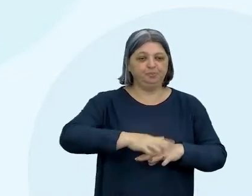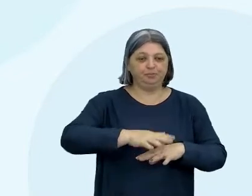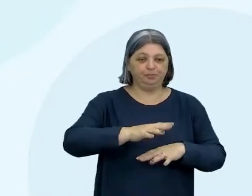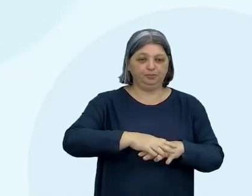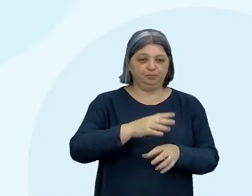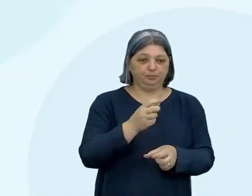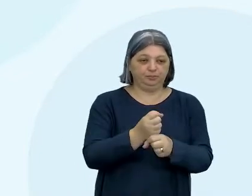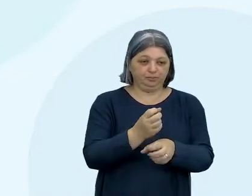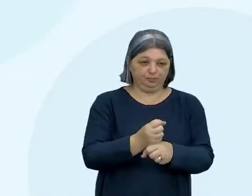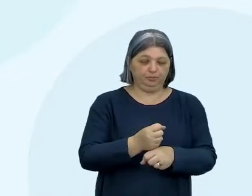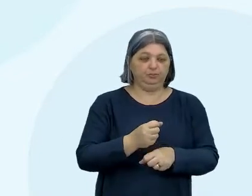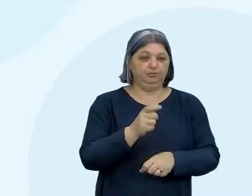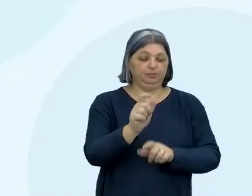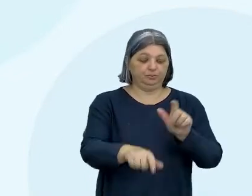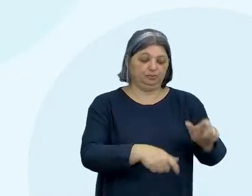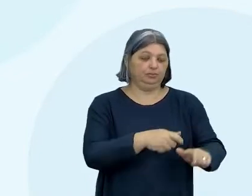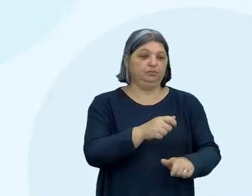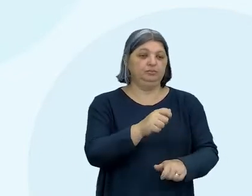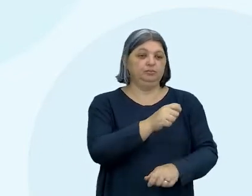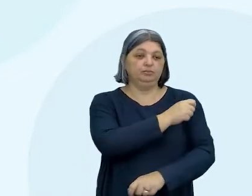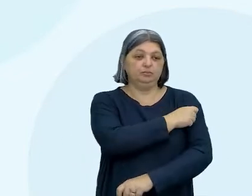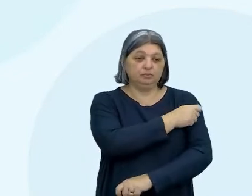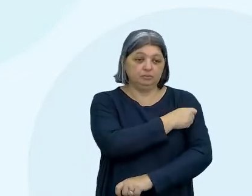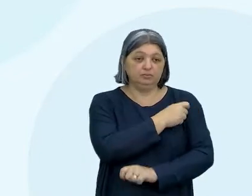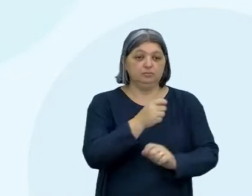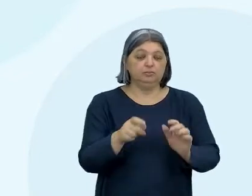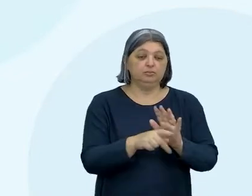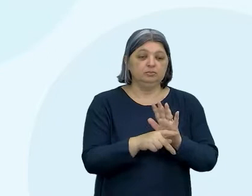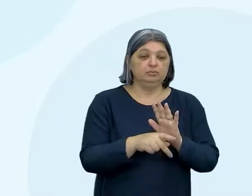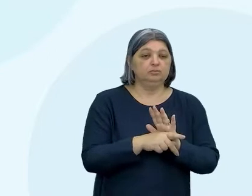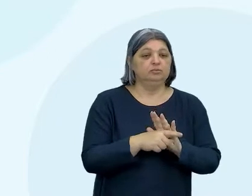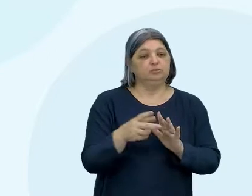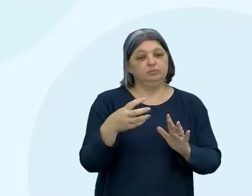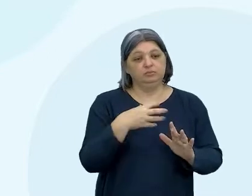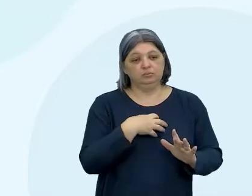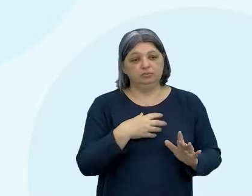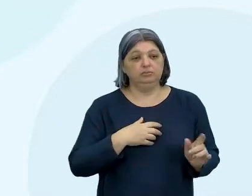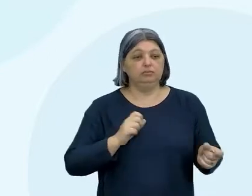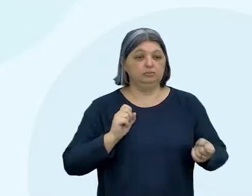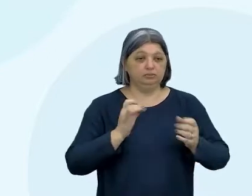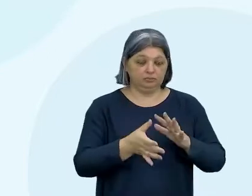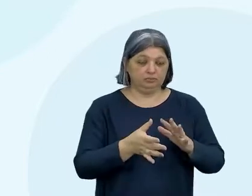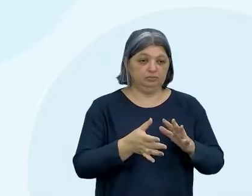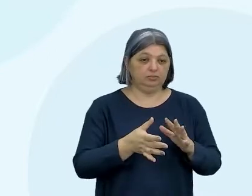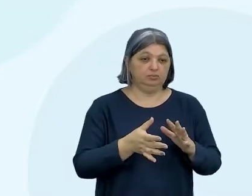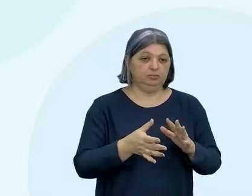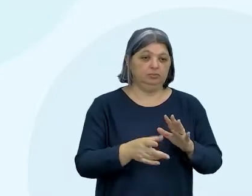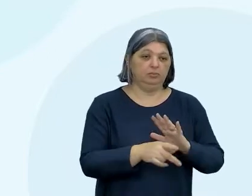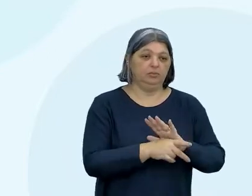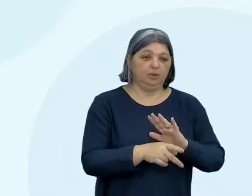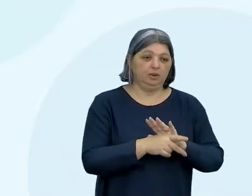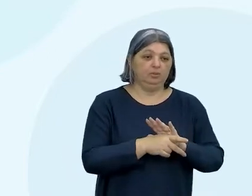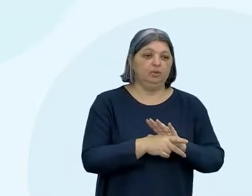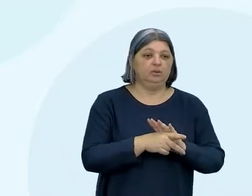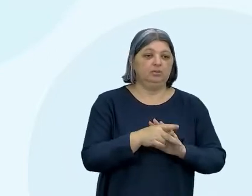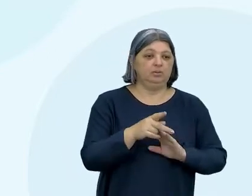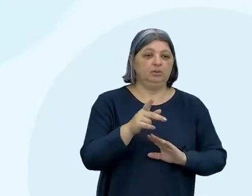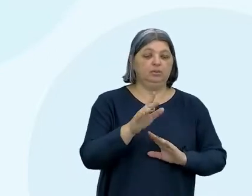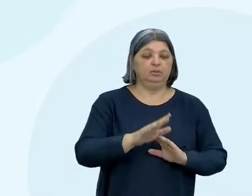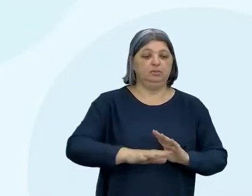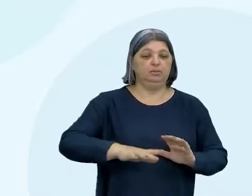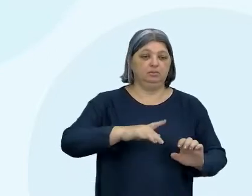estudantes poderão desenvolver simultaneamente atitudes e comportamento para agir de forma proativa e